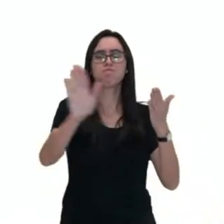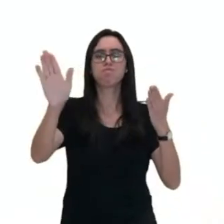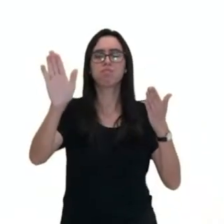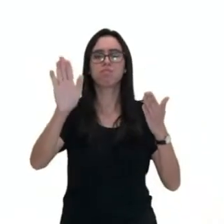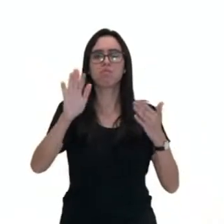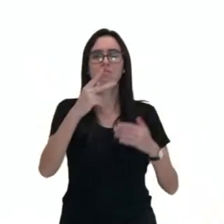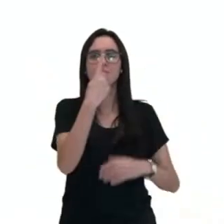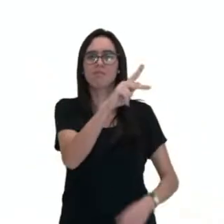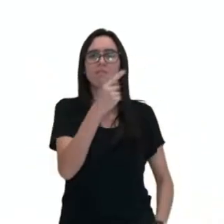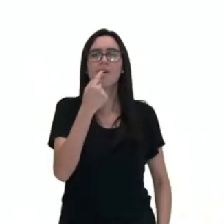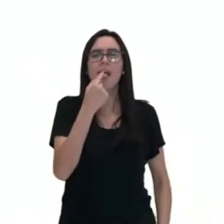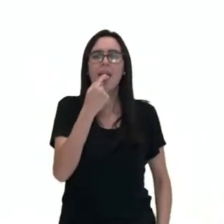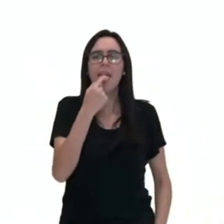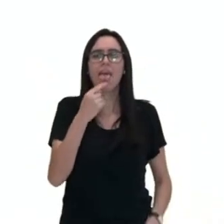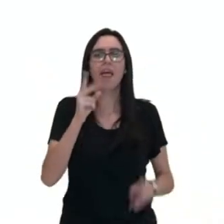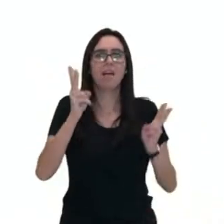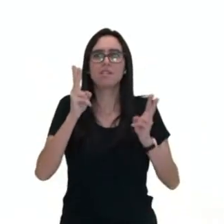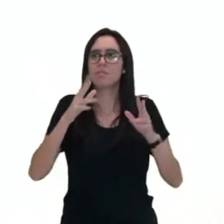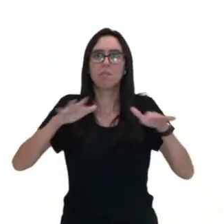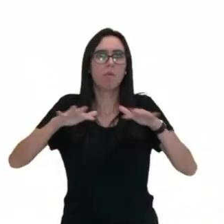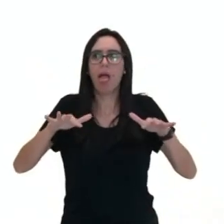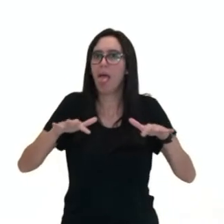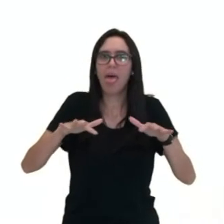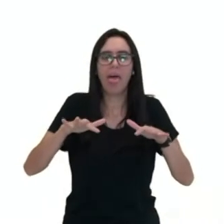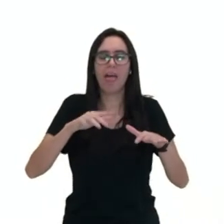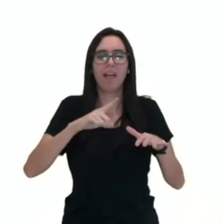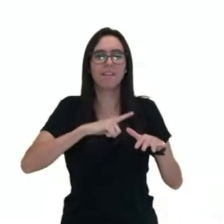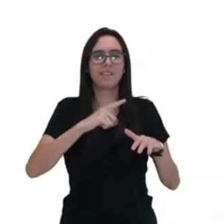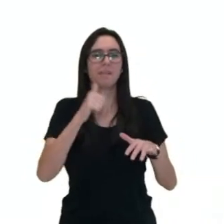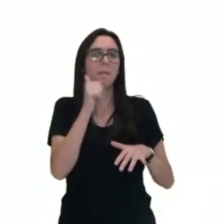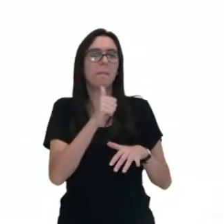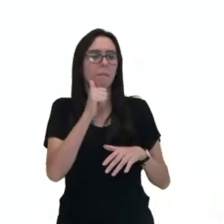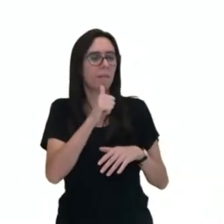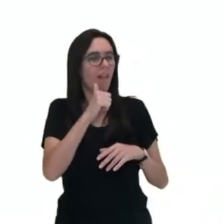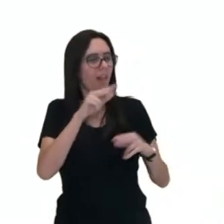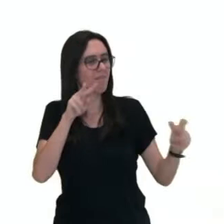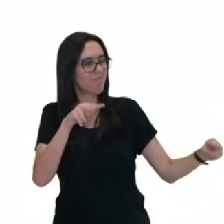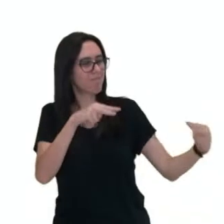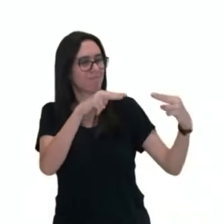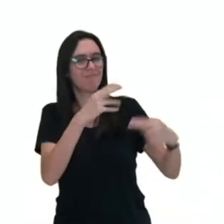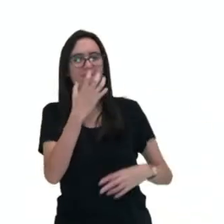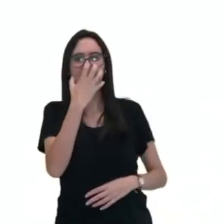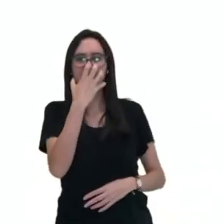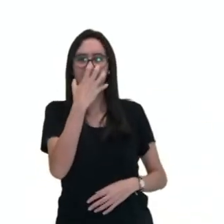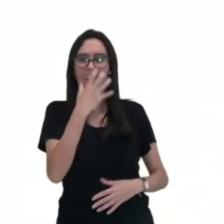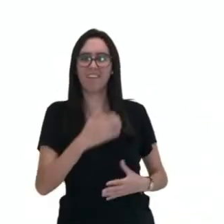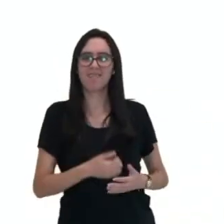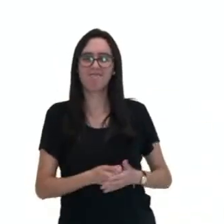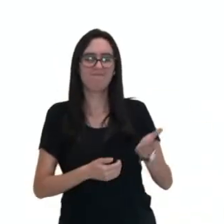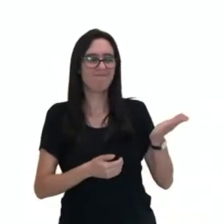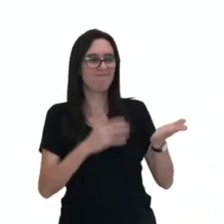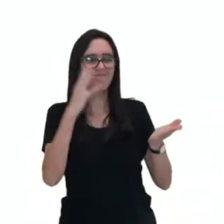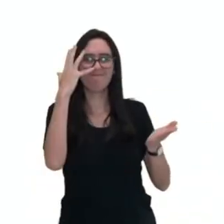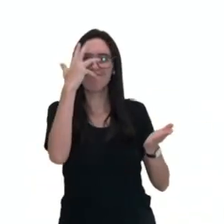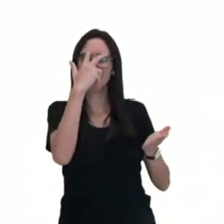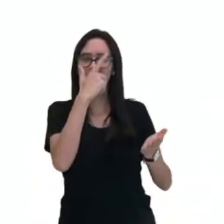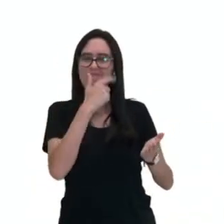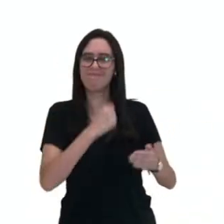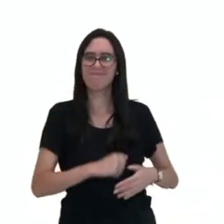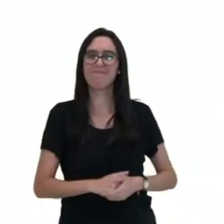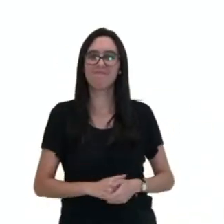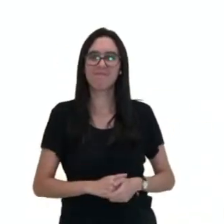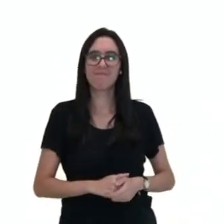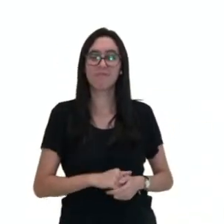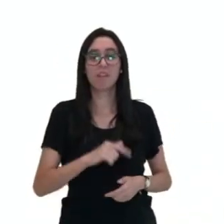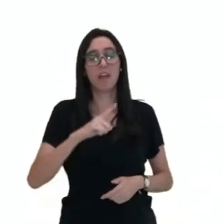língua vibrava. Ambos se olhavam. Entre tantos seres que estão prontos para se tornarem